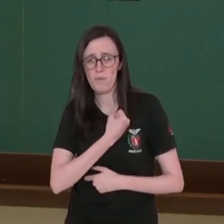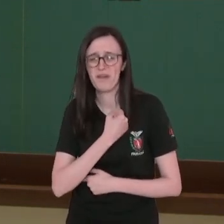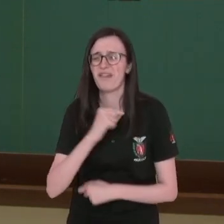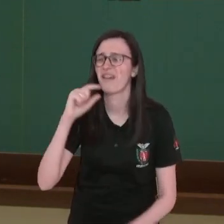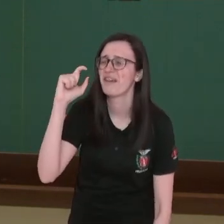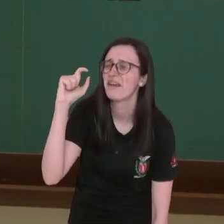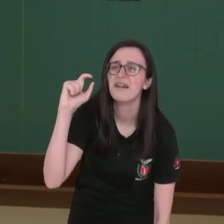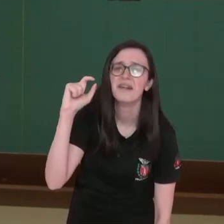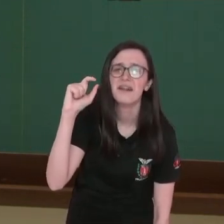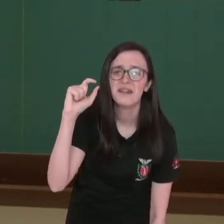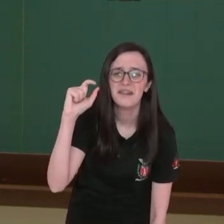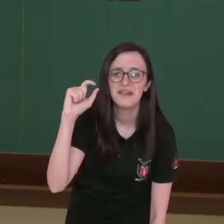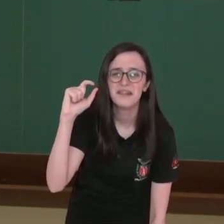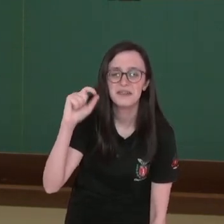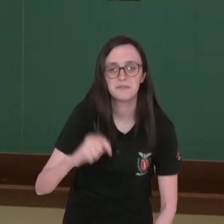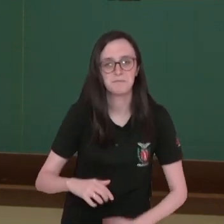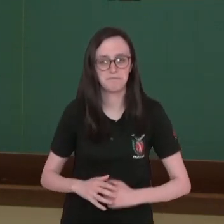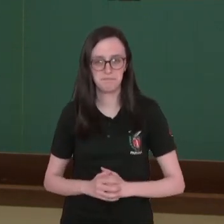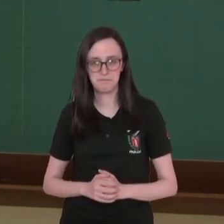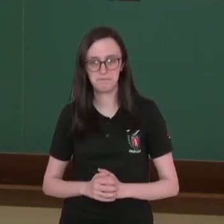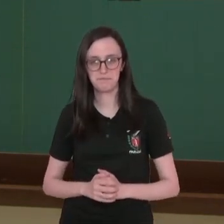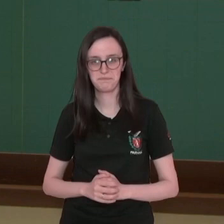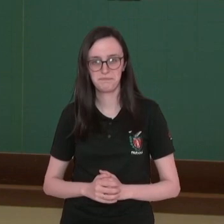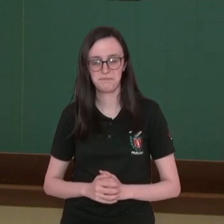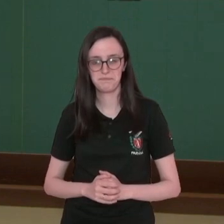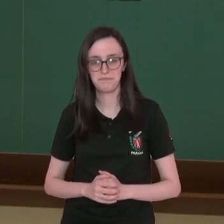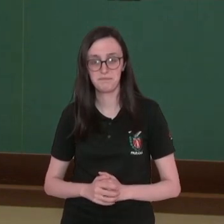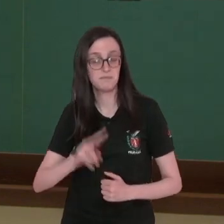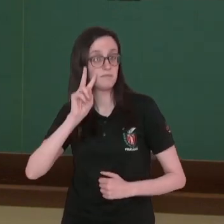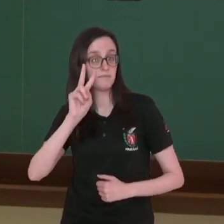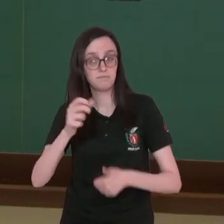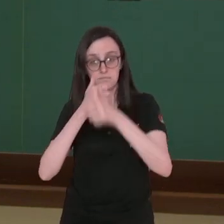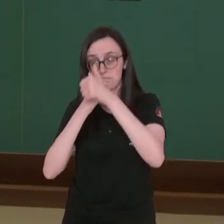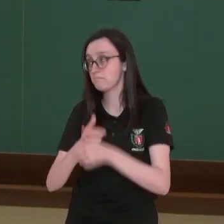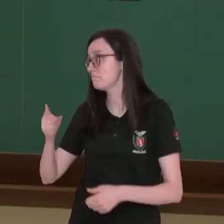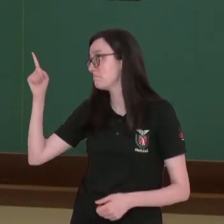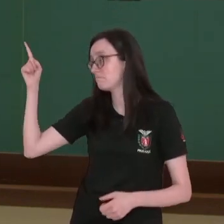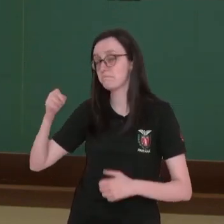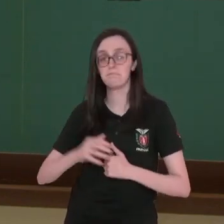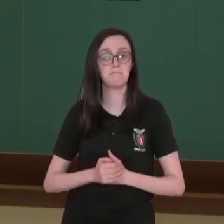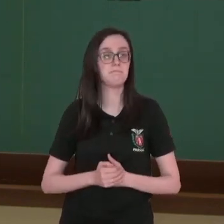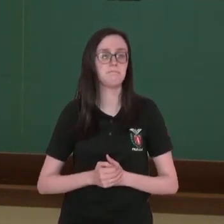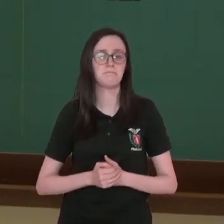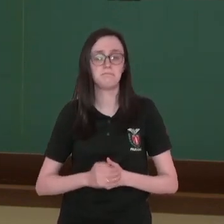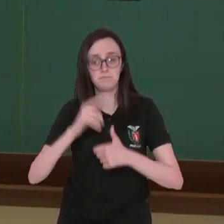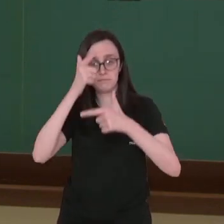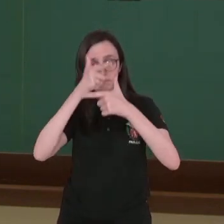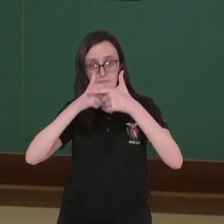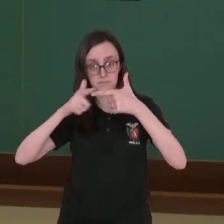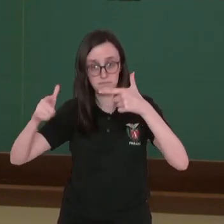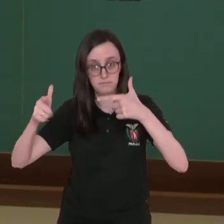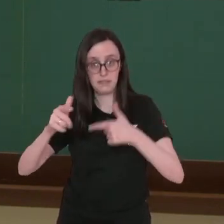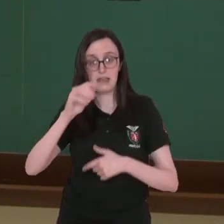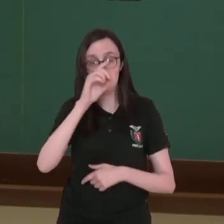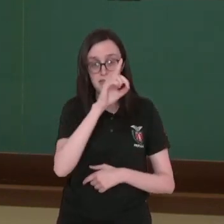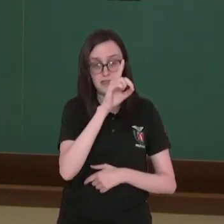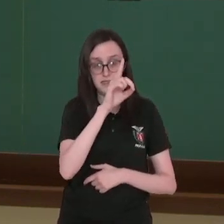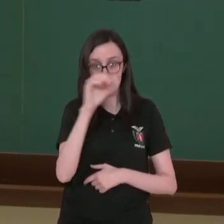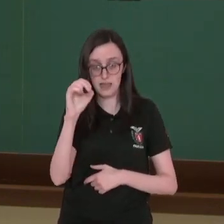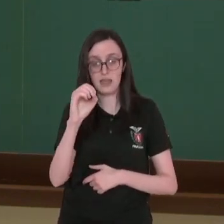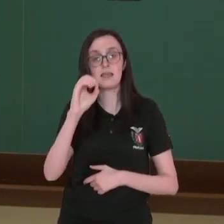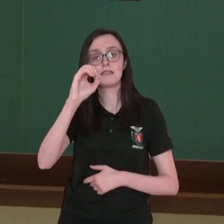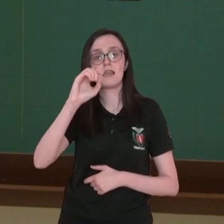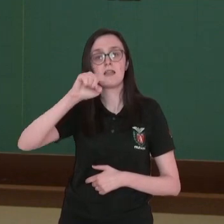aqui 1 dividido por 10 é 0,1. Dividido por 100 é 0,01.